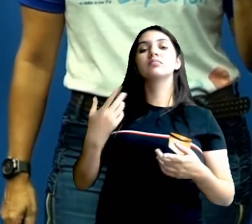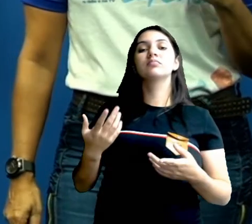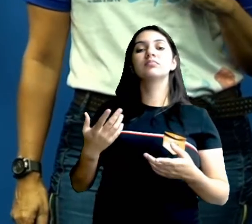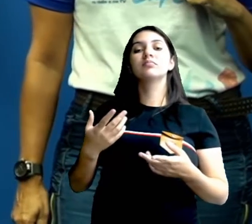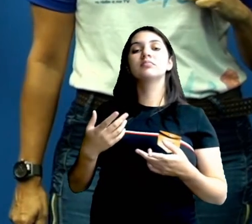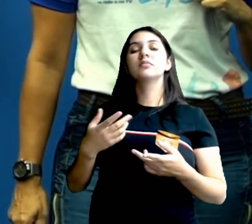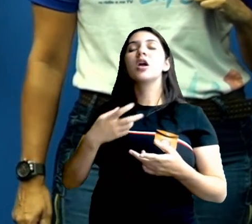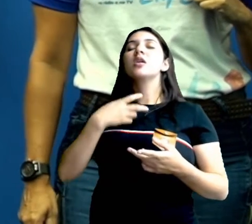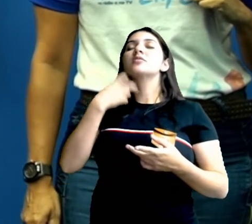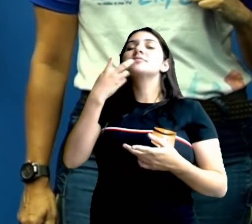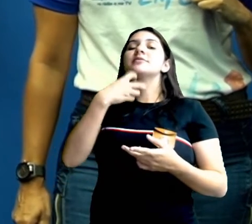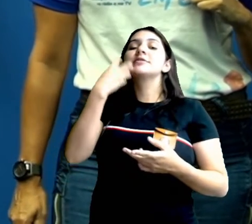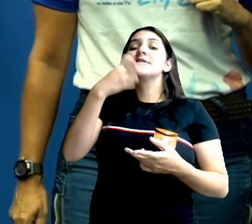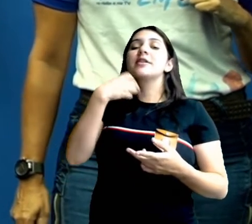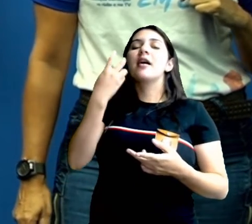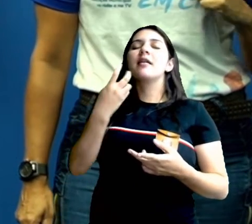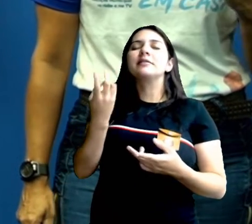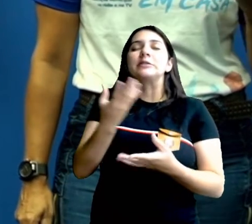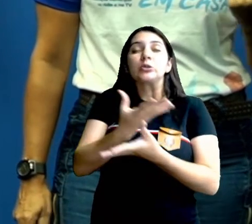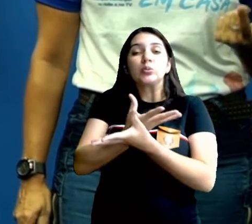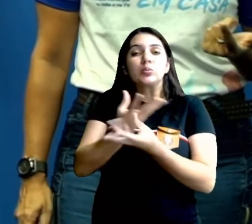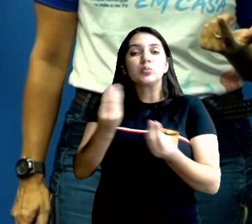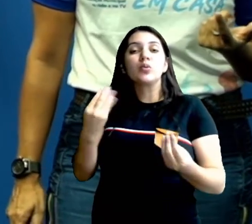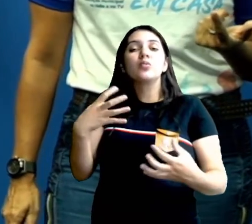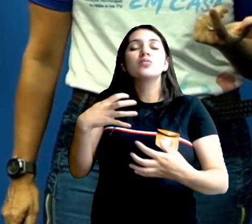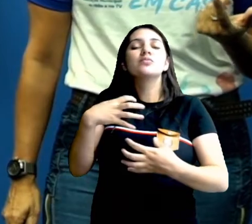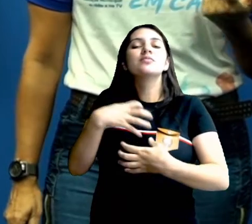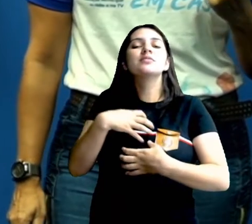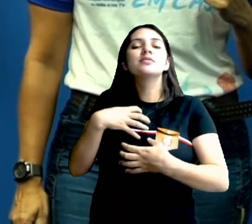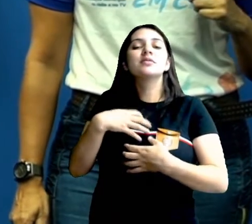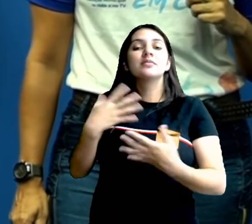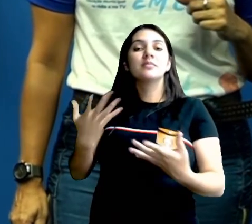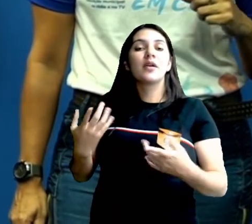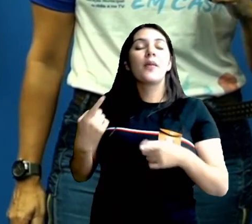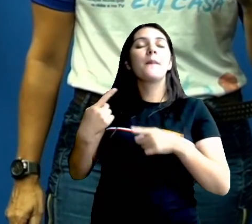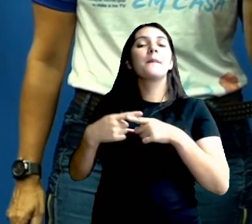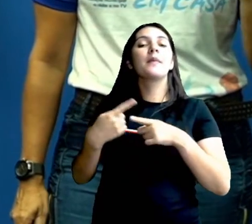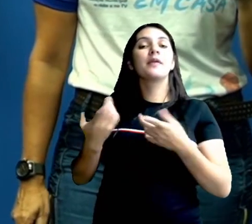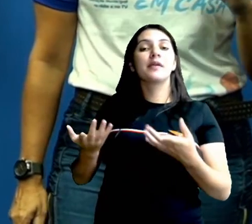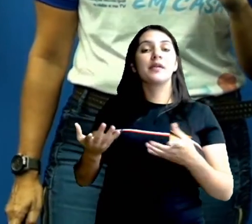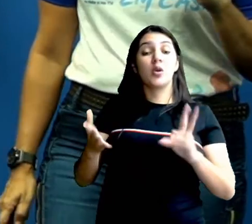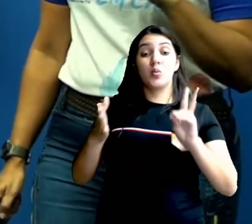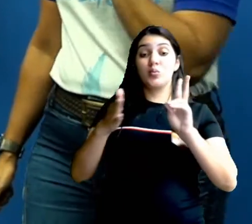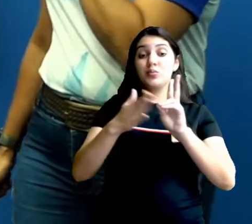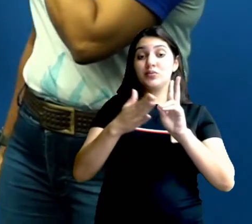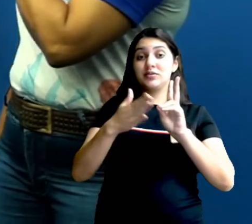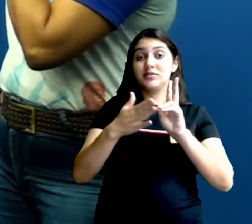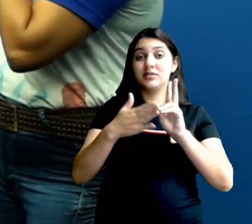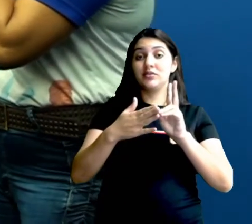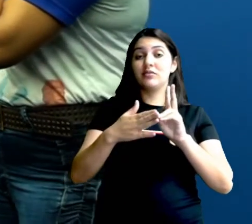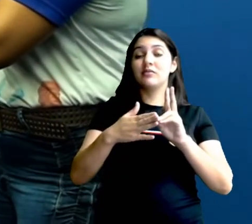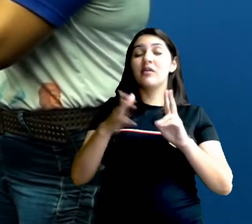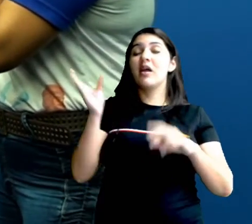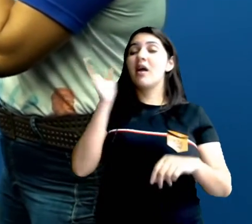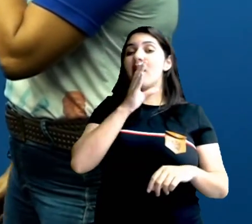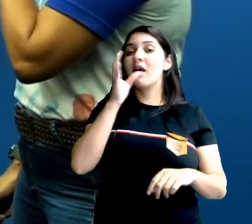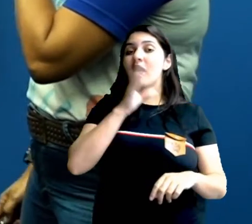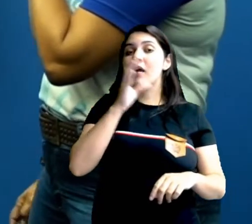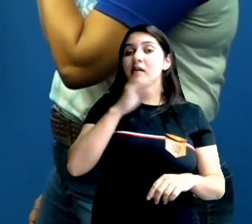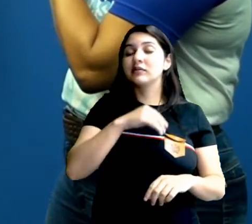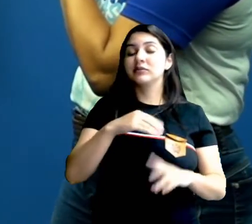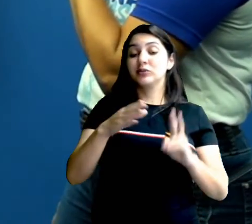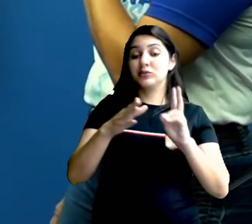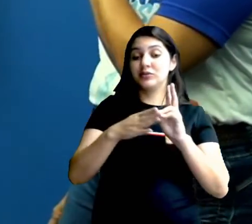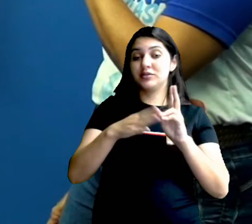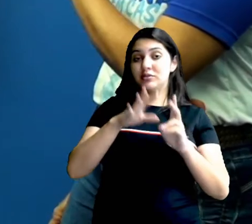gorjeia com tanto sentimento? Né? Por que será? Os índios logo conseguiram, né, os